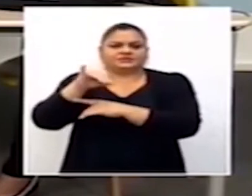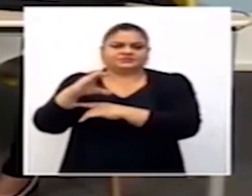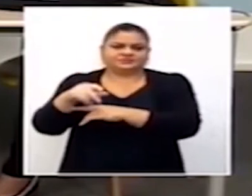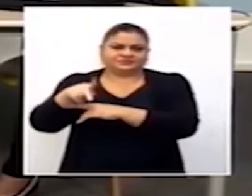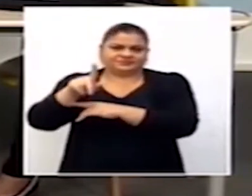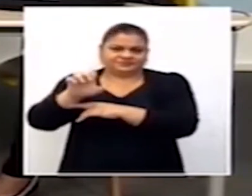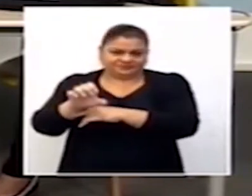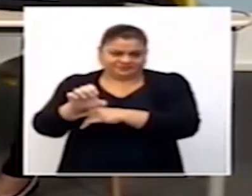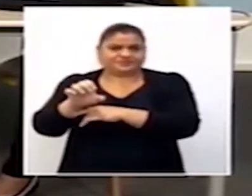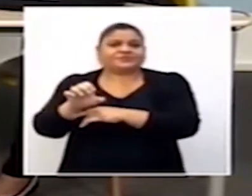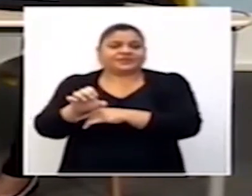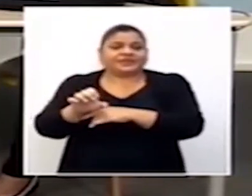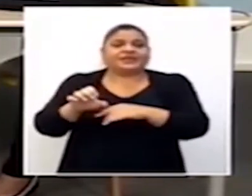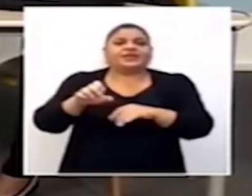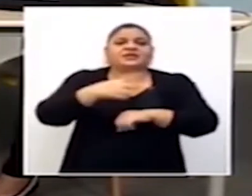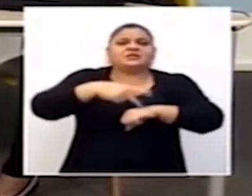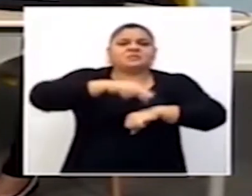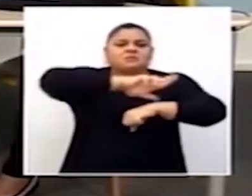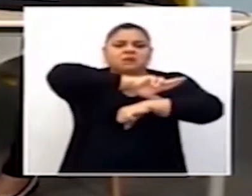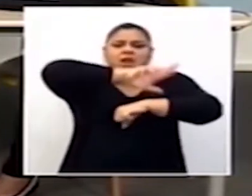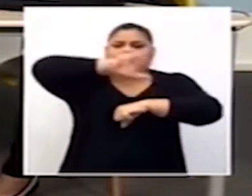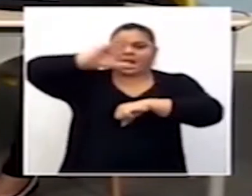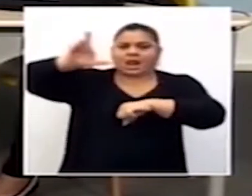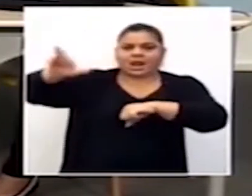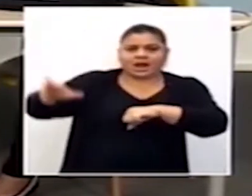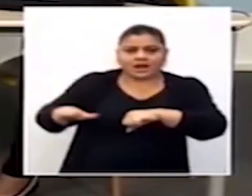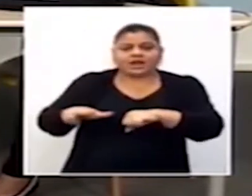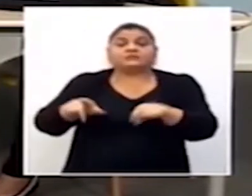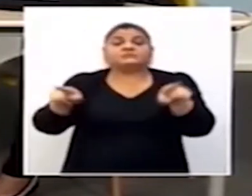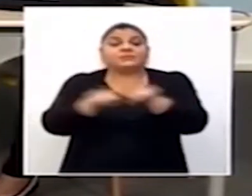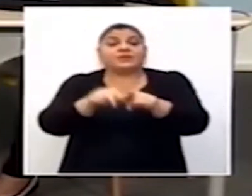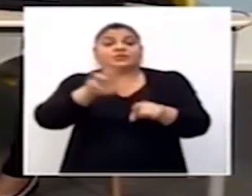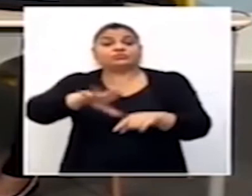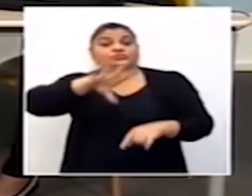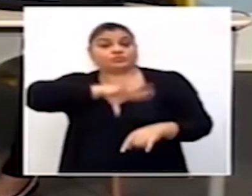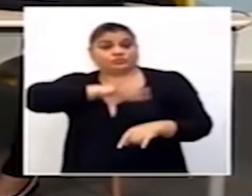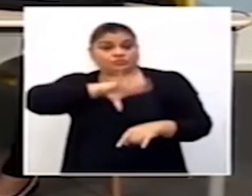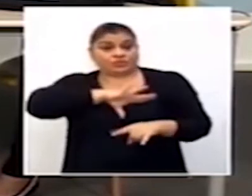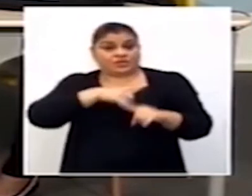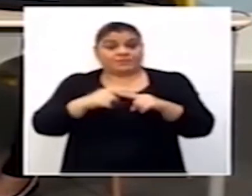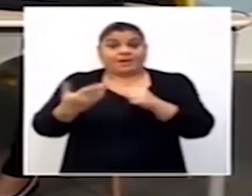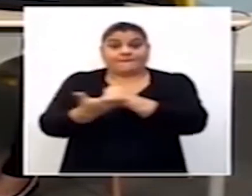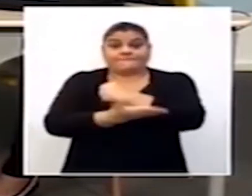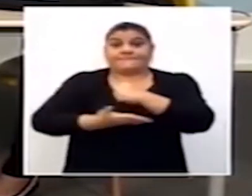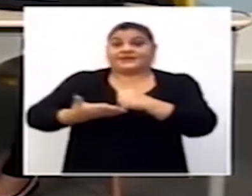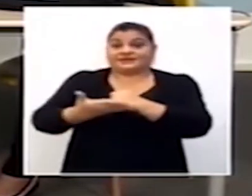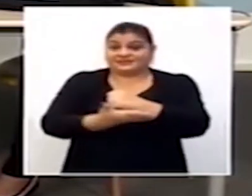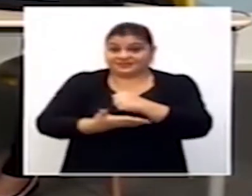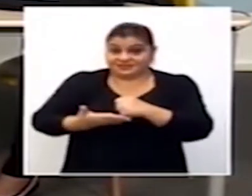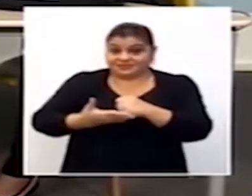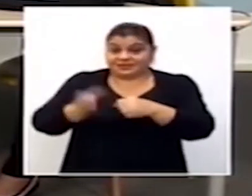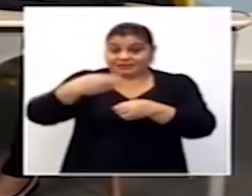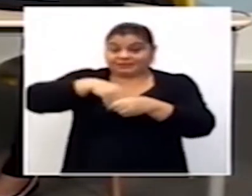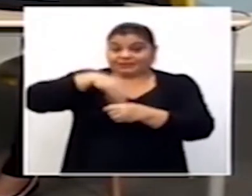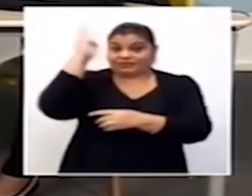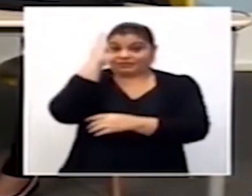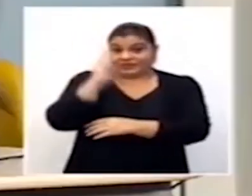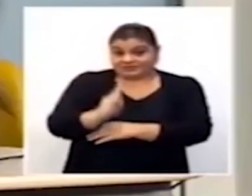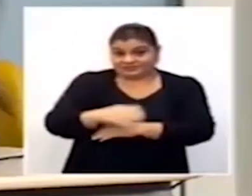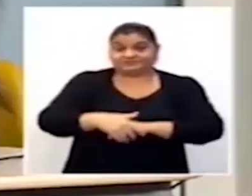também em outras variações aí que a língua portuguesa tem mas hoje basicamente foi dentro do nosso país